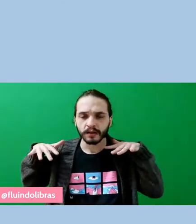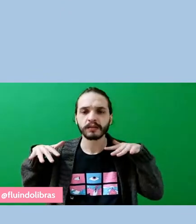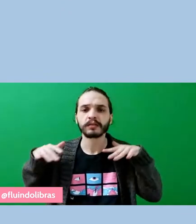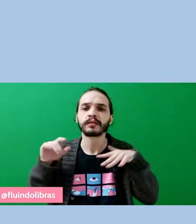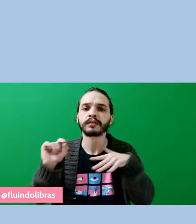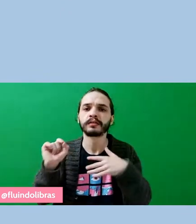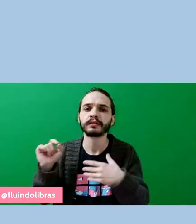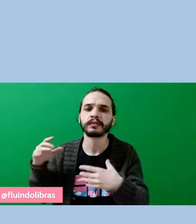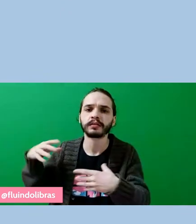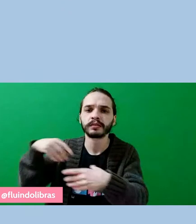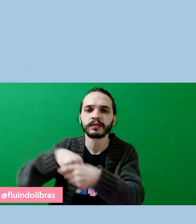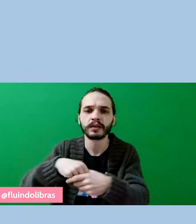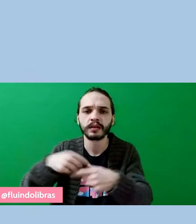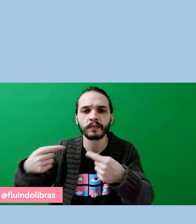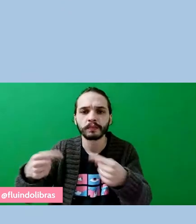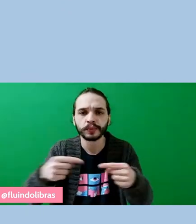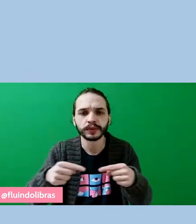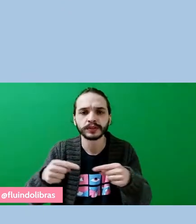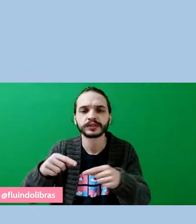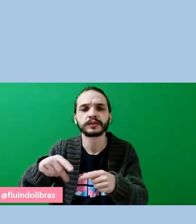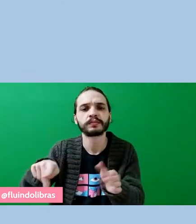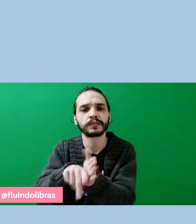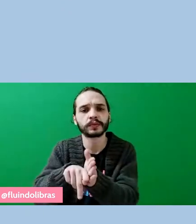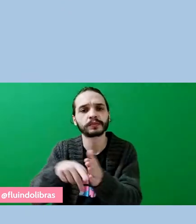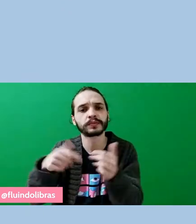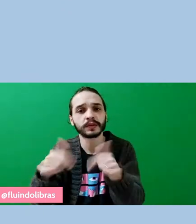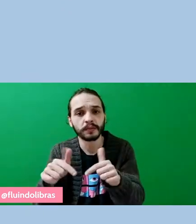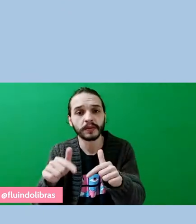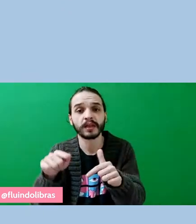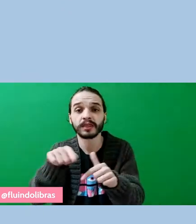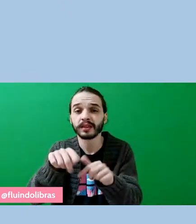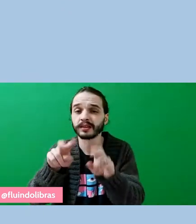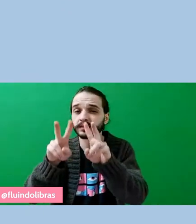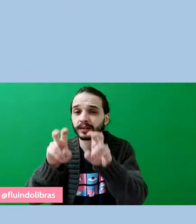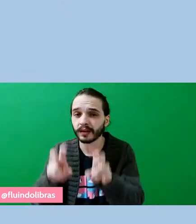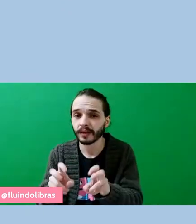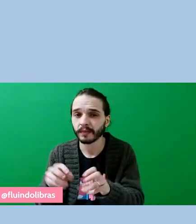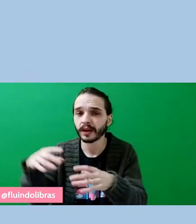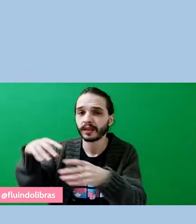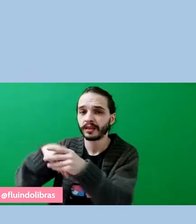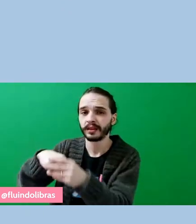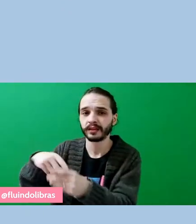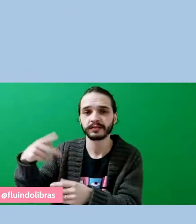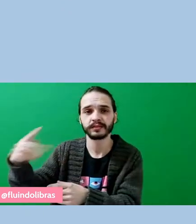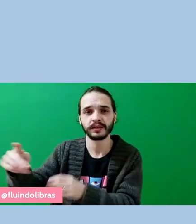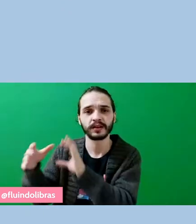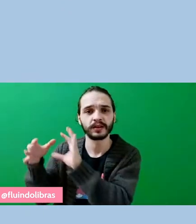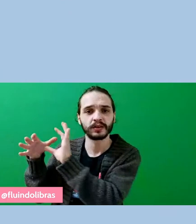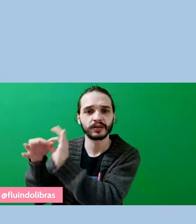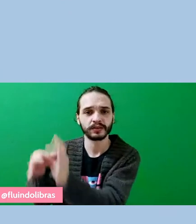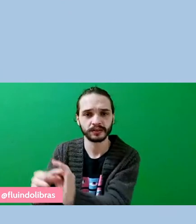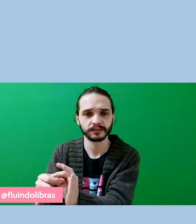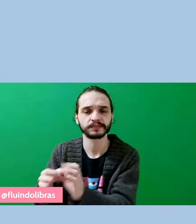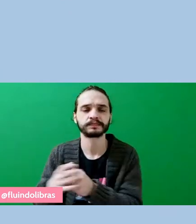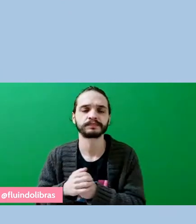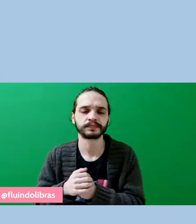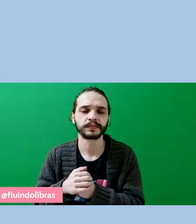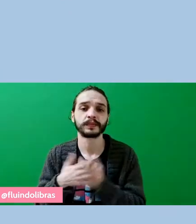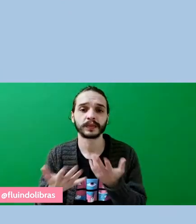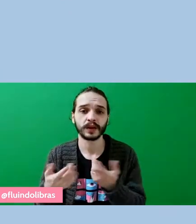da política, do trabalho, esses temas todos fazem parte do universo Pommerat. Então, o Negociante é um